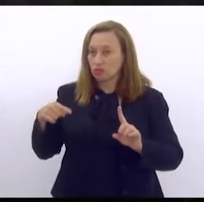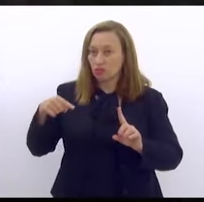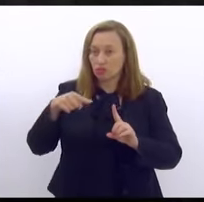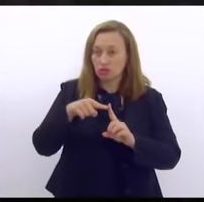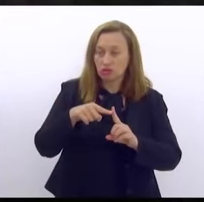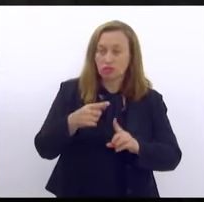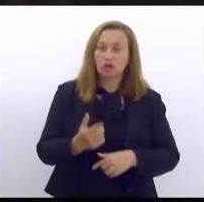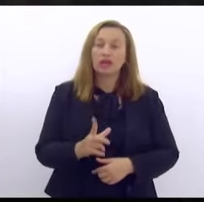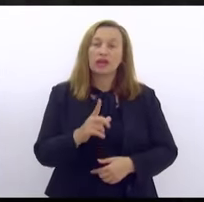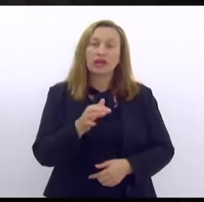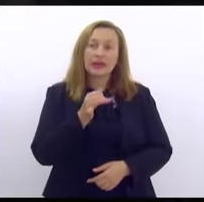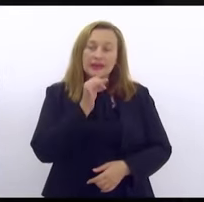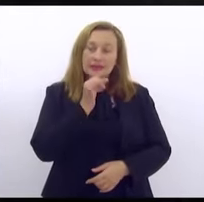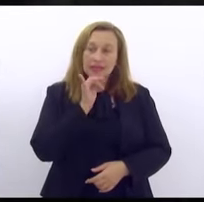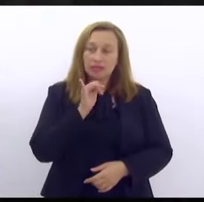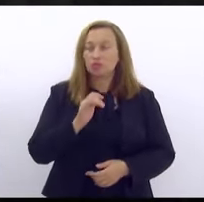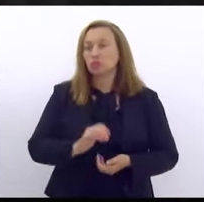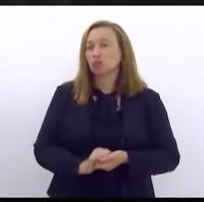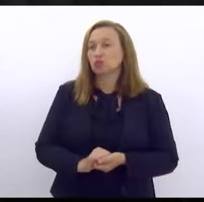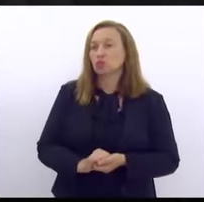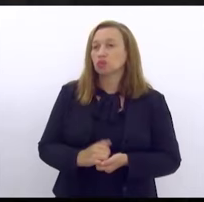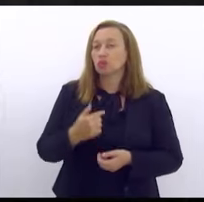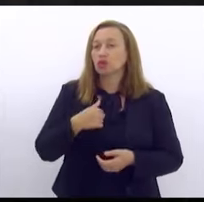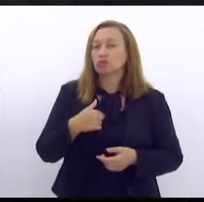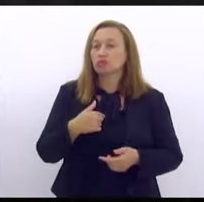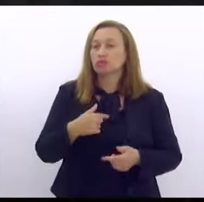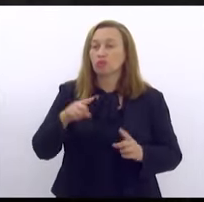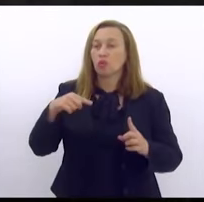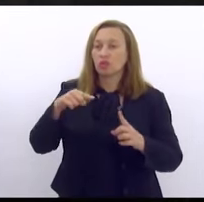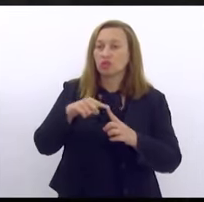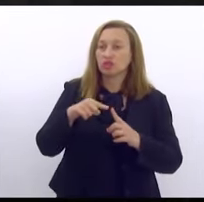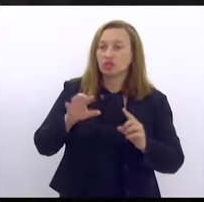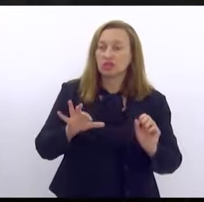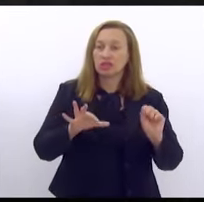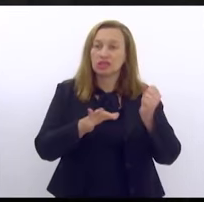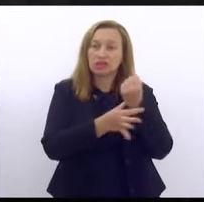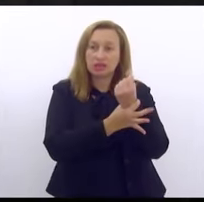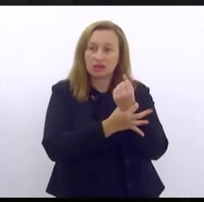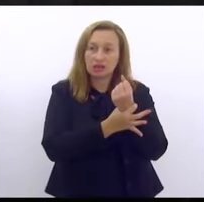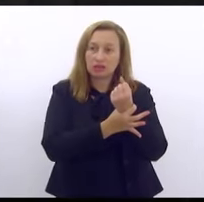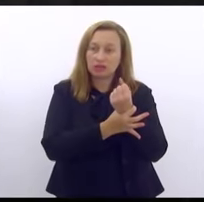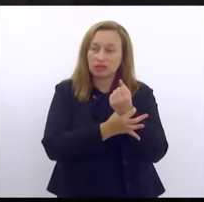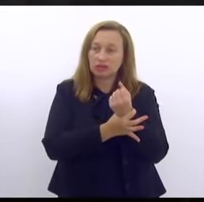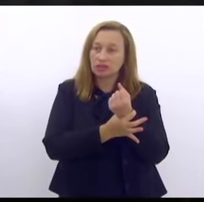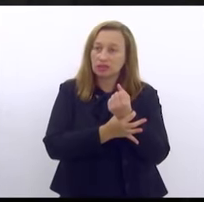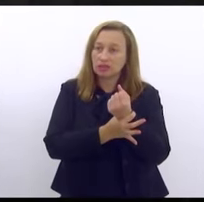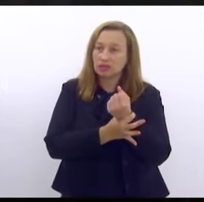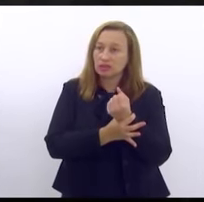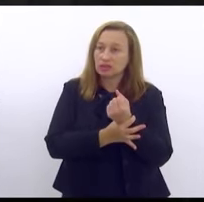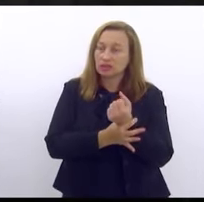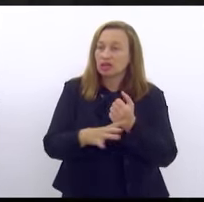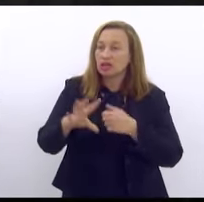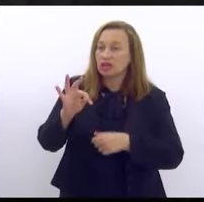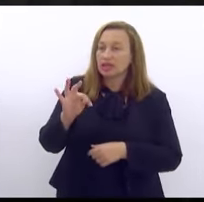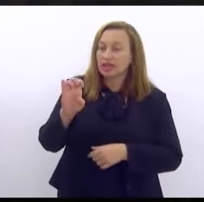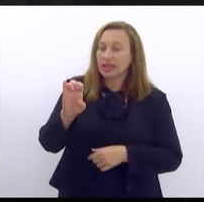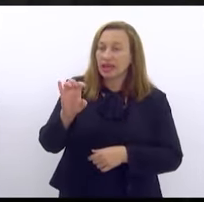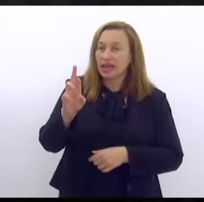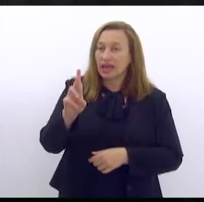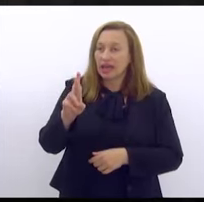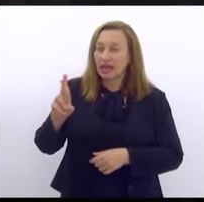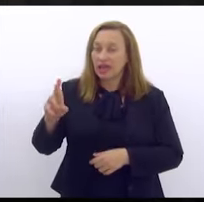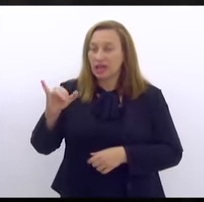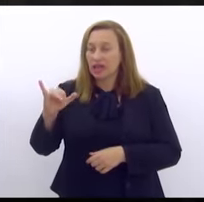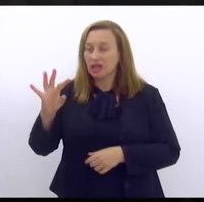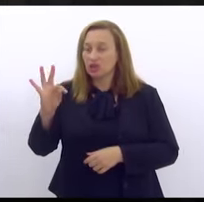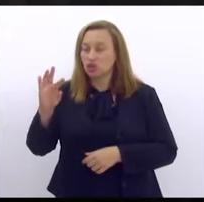Eu, por exemplo, propus a missão da segurança territorial. Porque como pode haver um